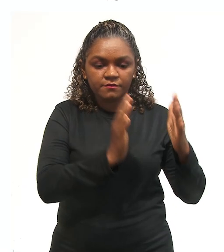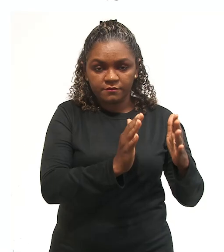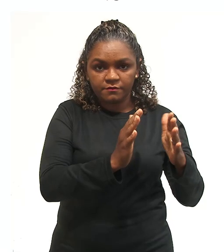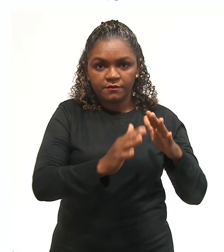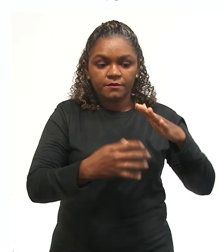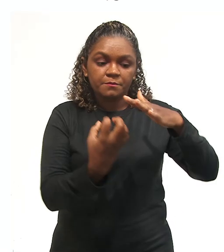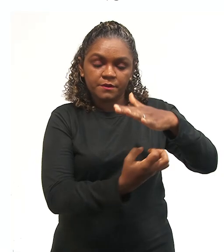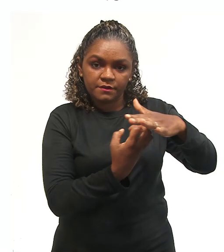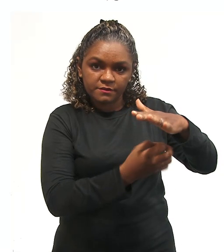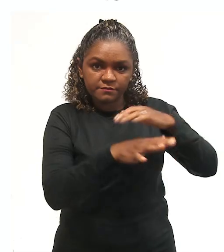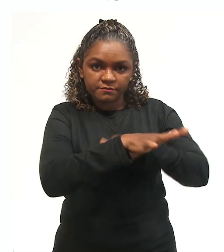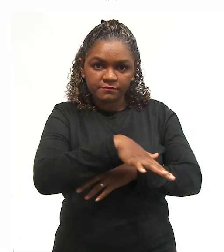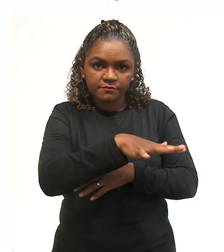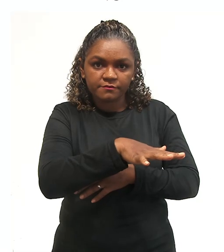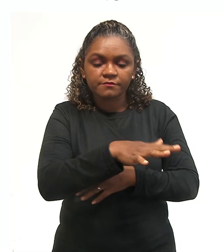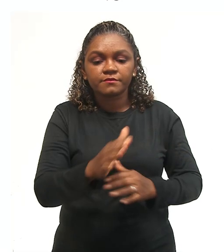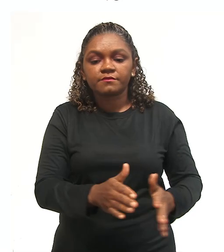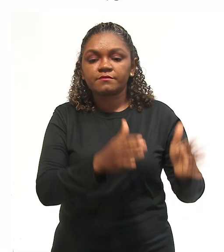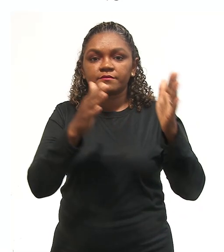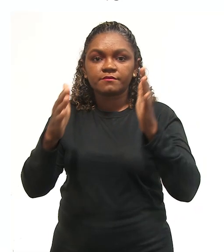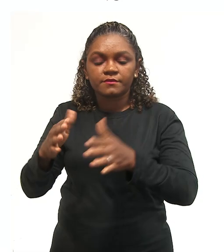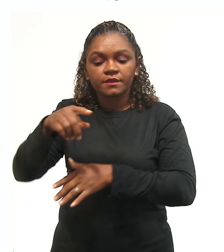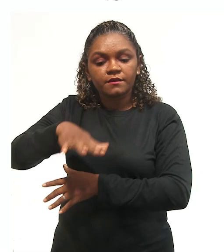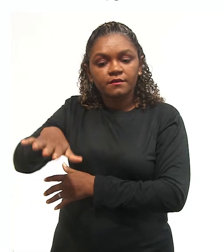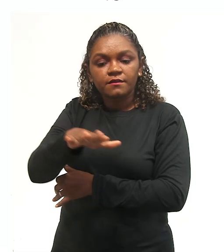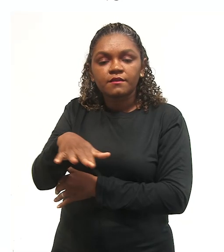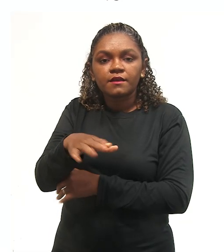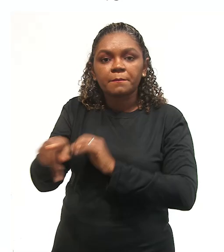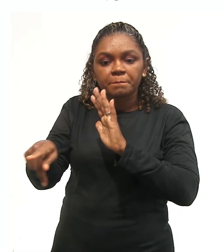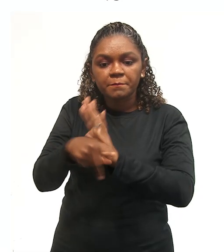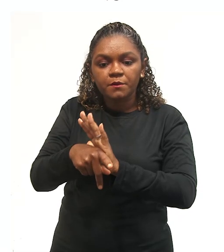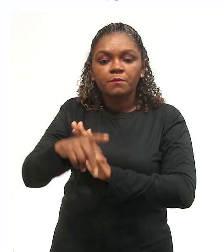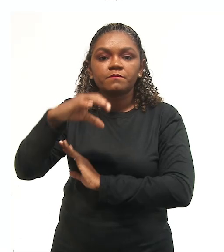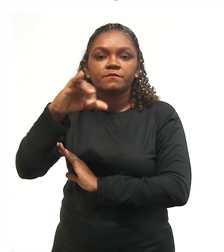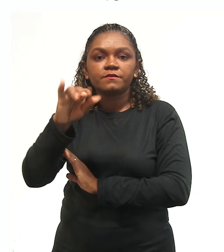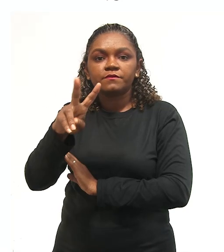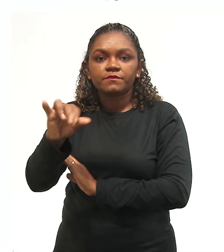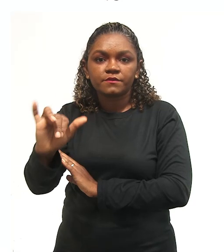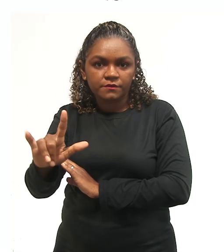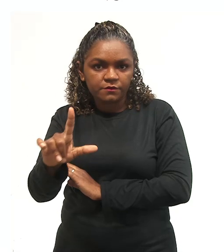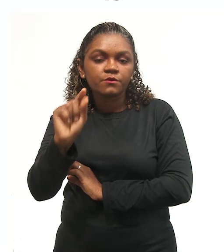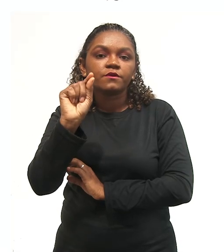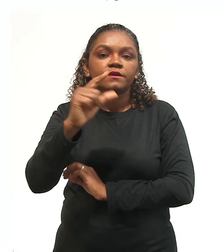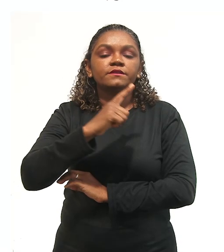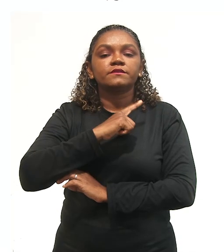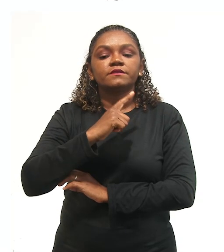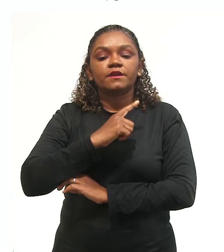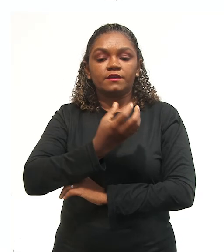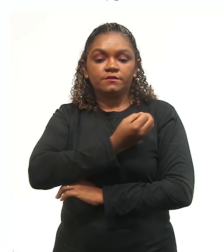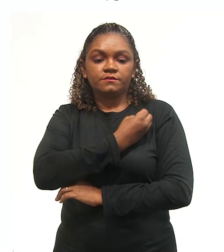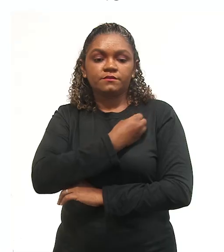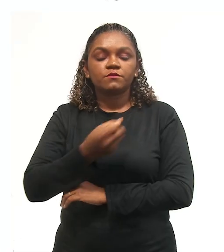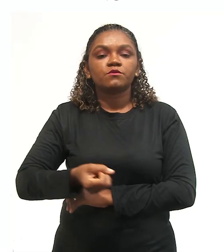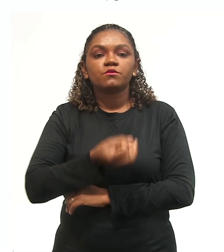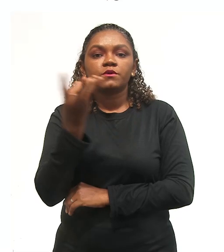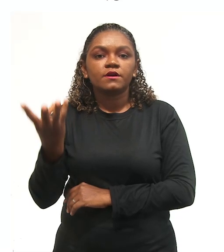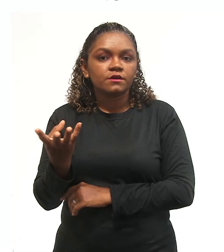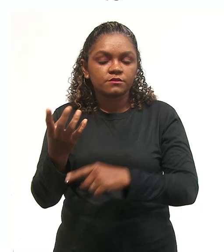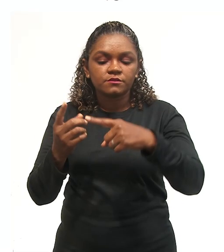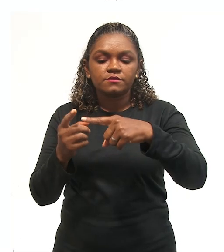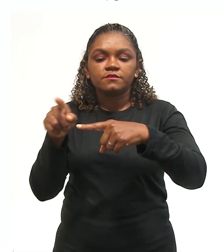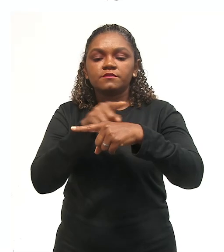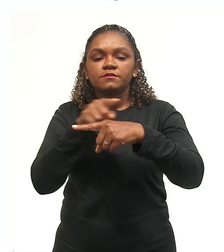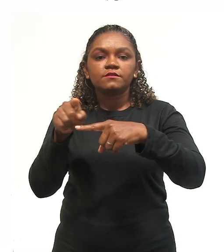da fórmula do ano comercial, aqui no ano civil, nós temos número